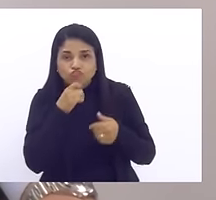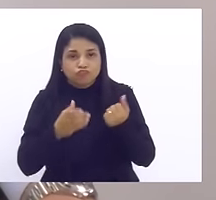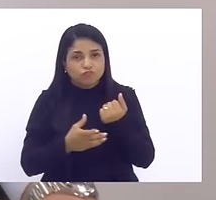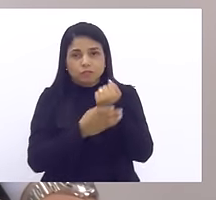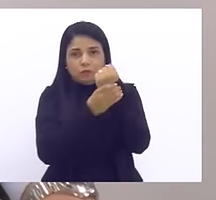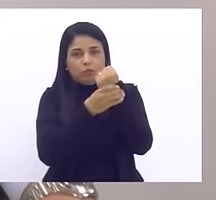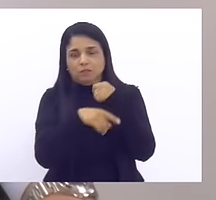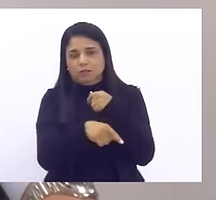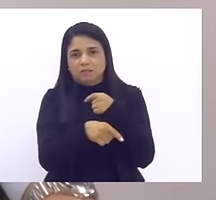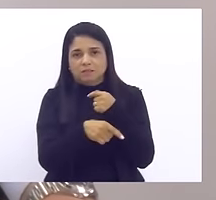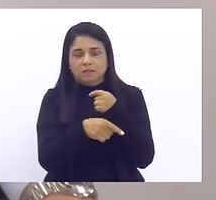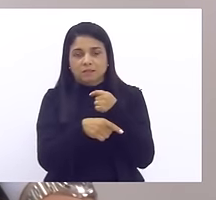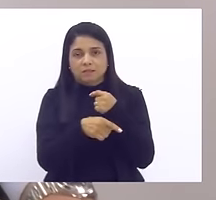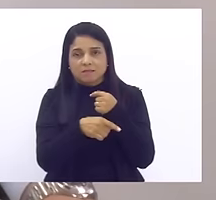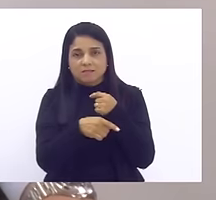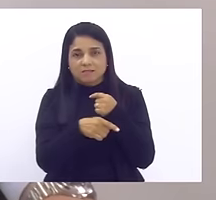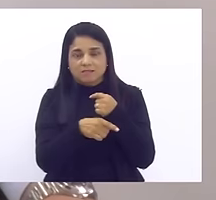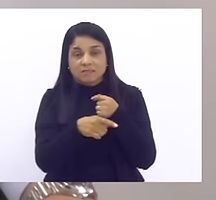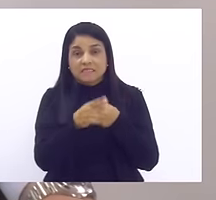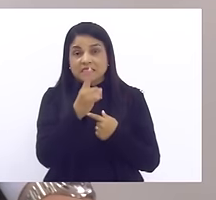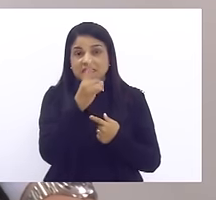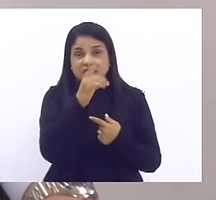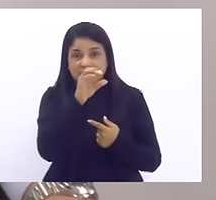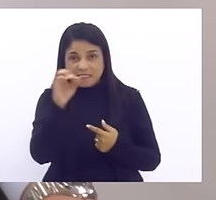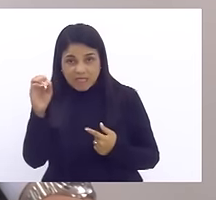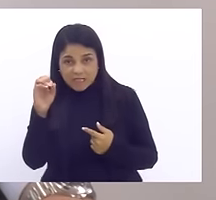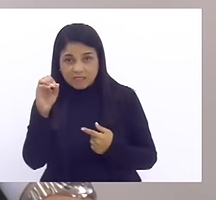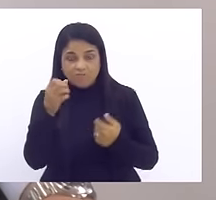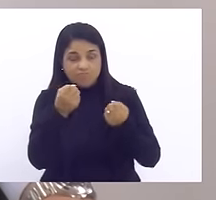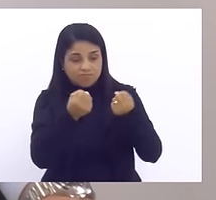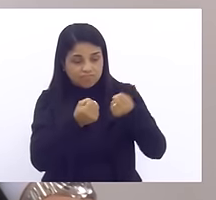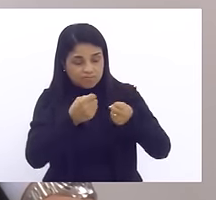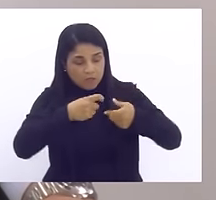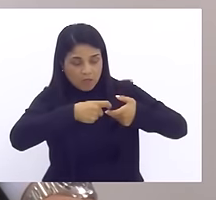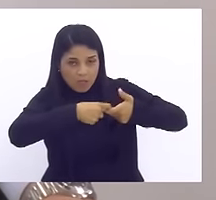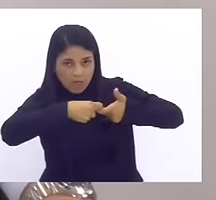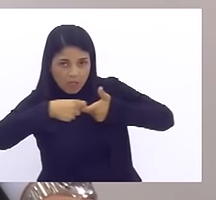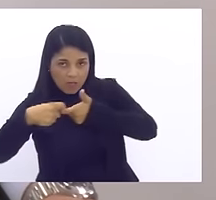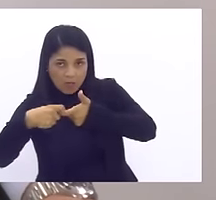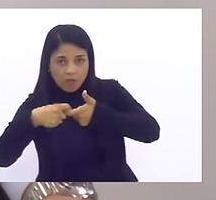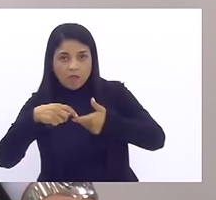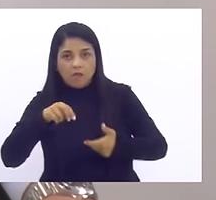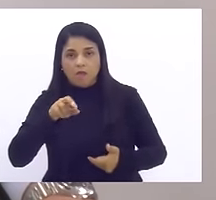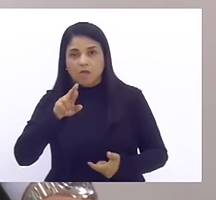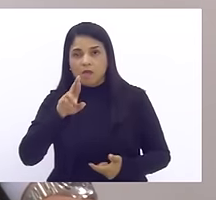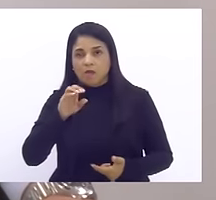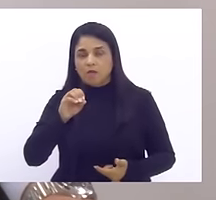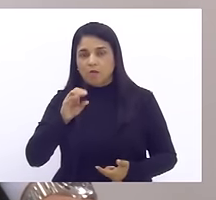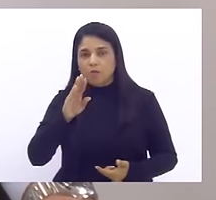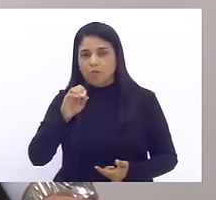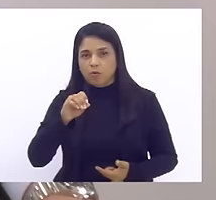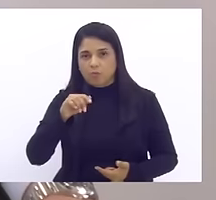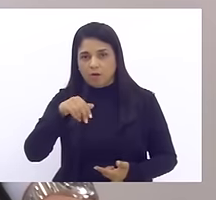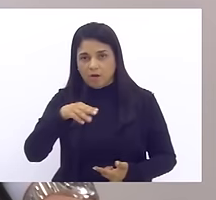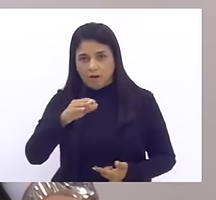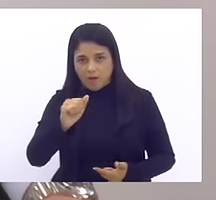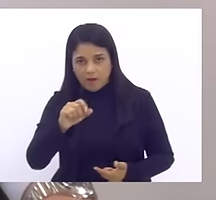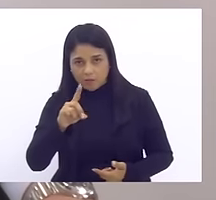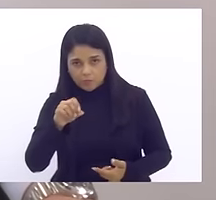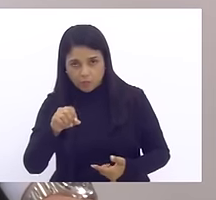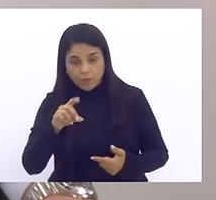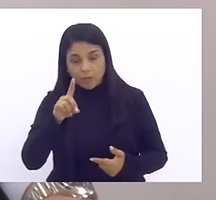lhe afirmando sem de cada 100 veículos rebocados pelo débito não vão com lacre na porta do